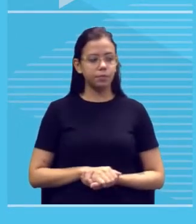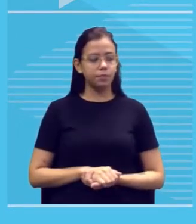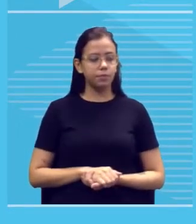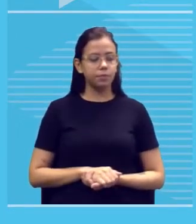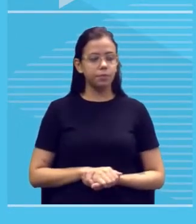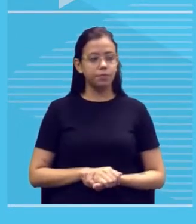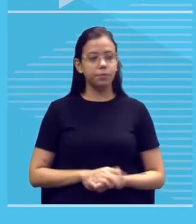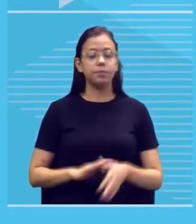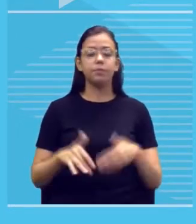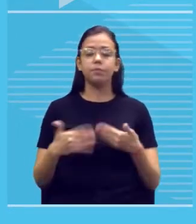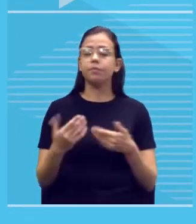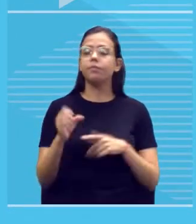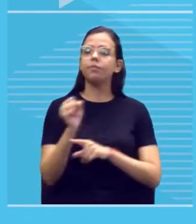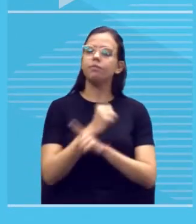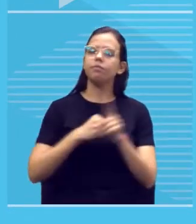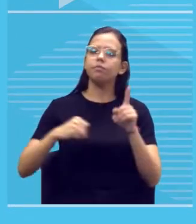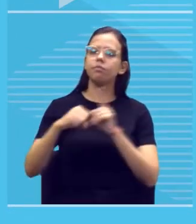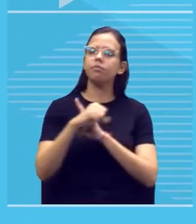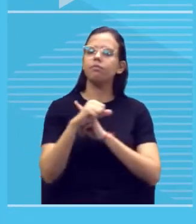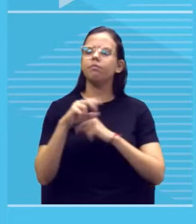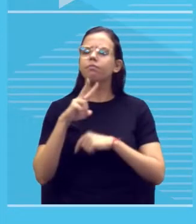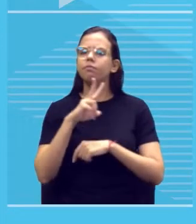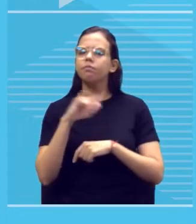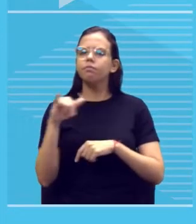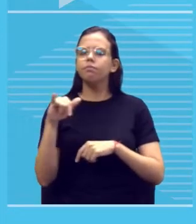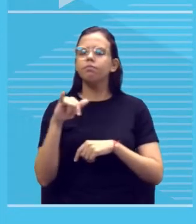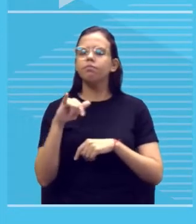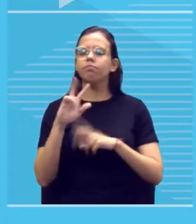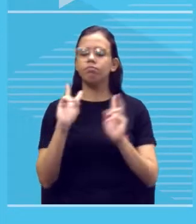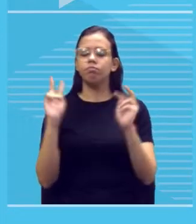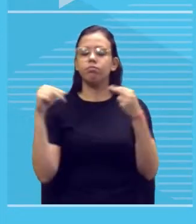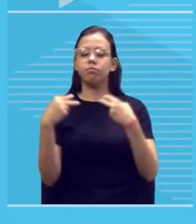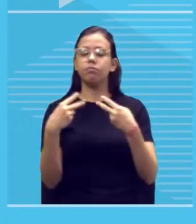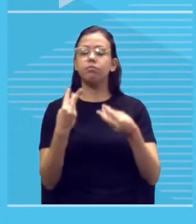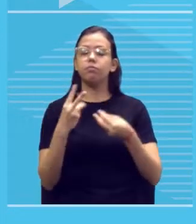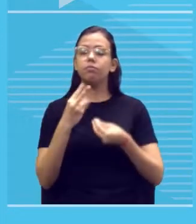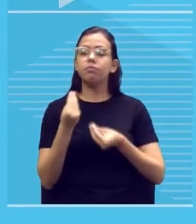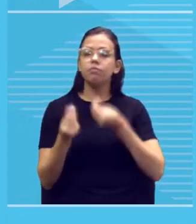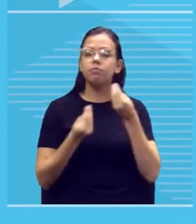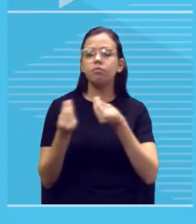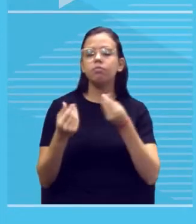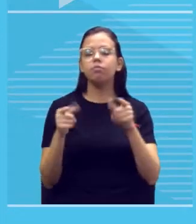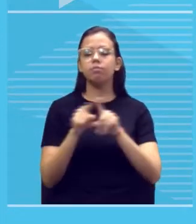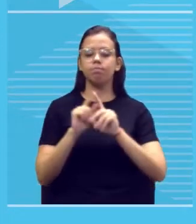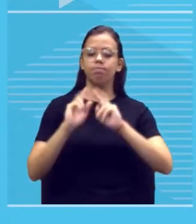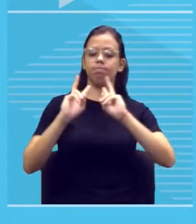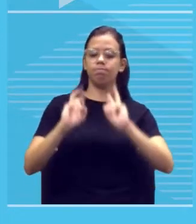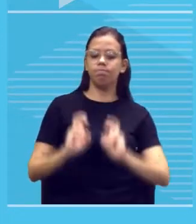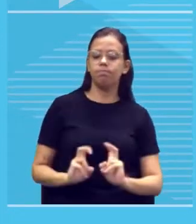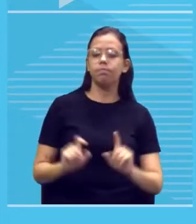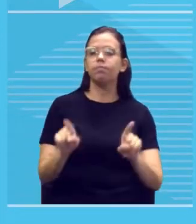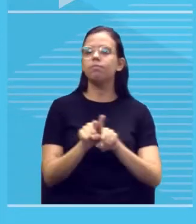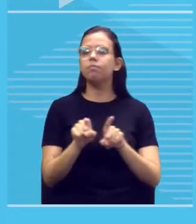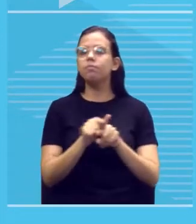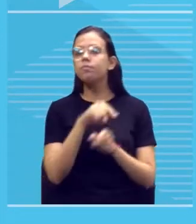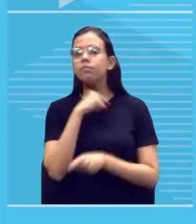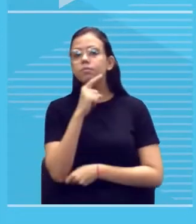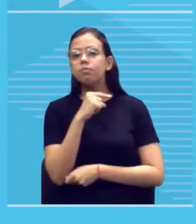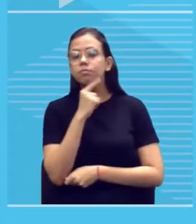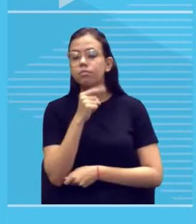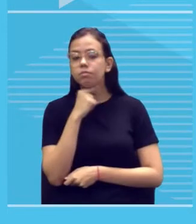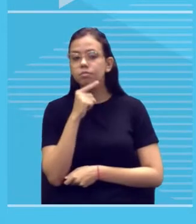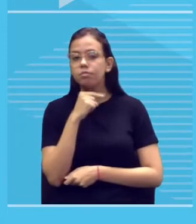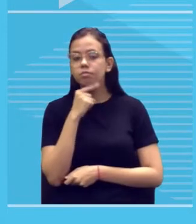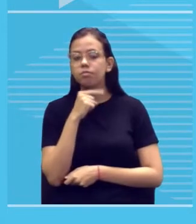a sociedade vai olhar para si mesma e se perceber e se questionar